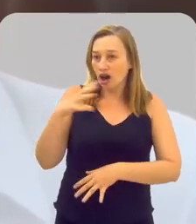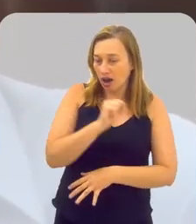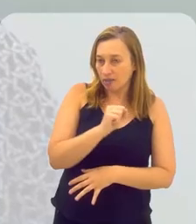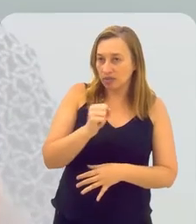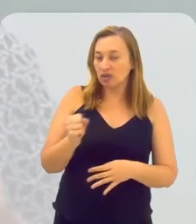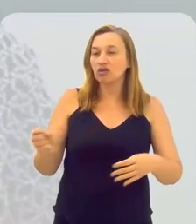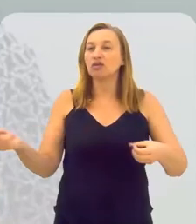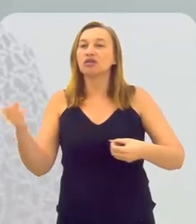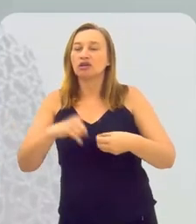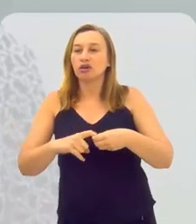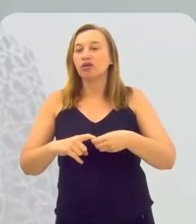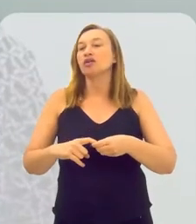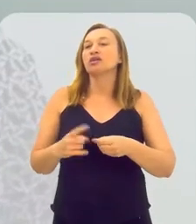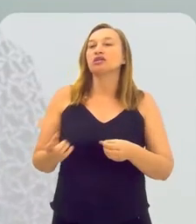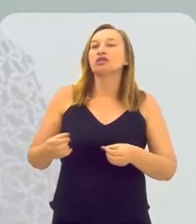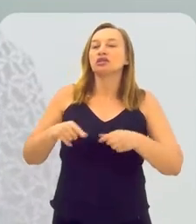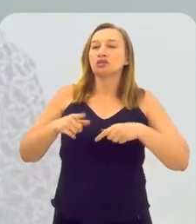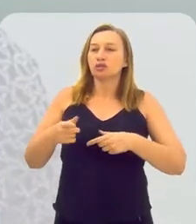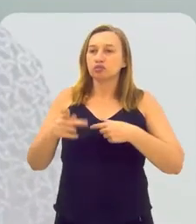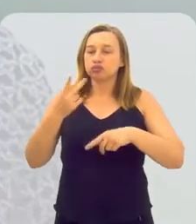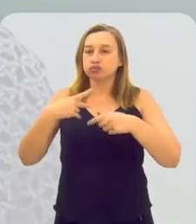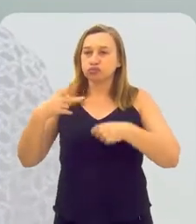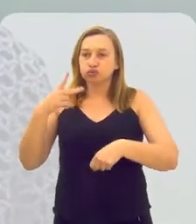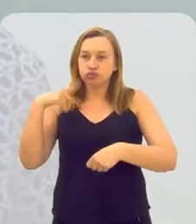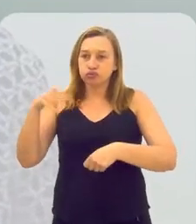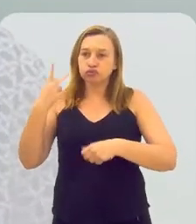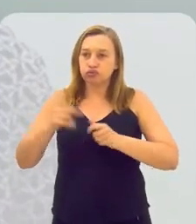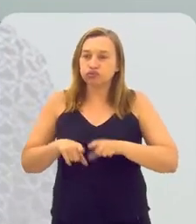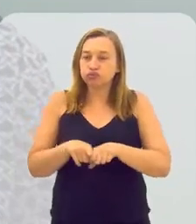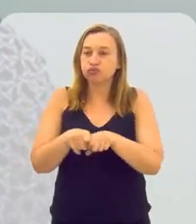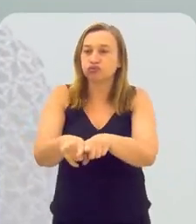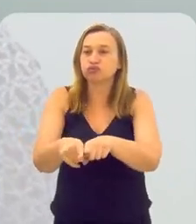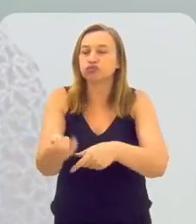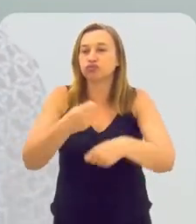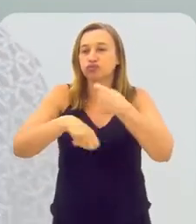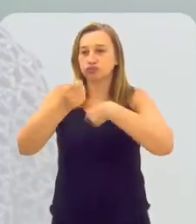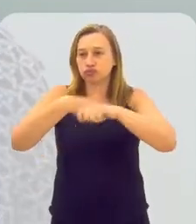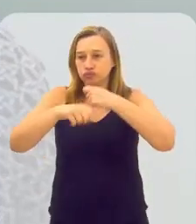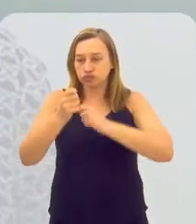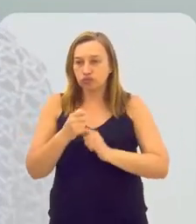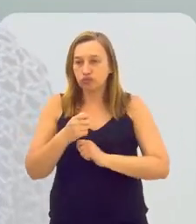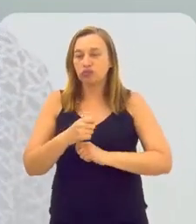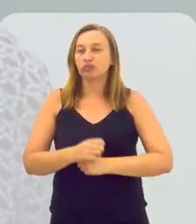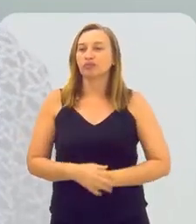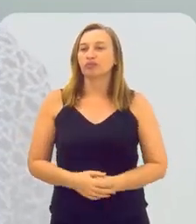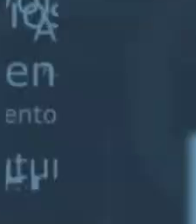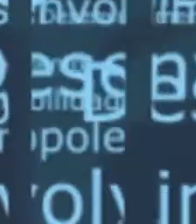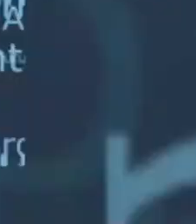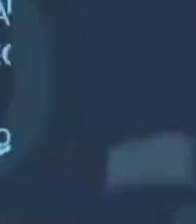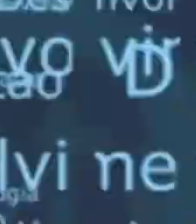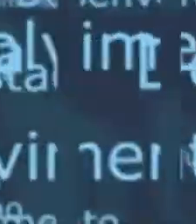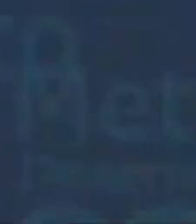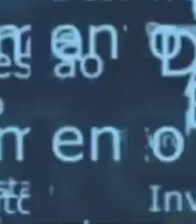todo. A gente vai fazer um rápido intervalo e voltamos já. Rio em Foco aqui, Política e Economia, caminhando juntas.